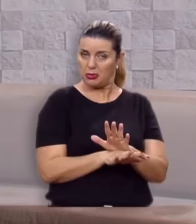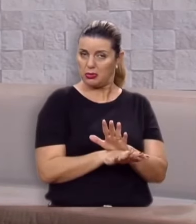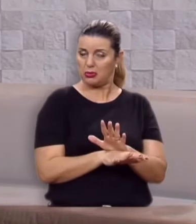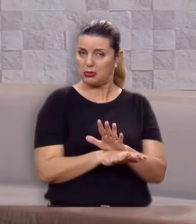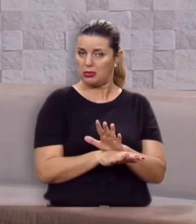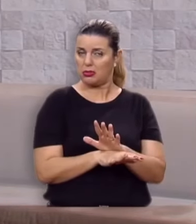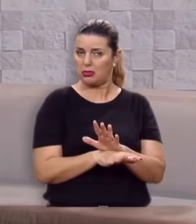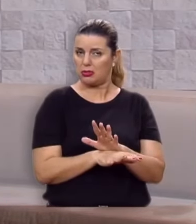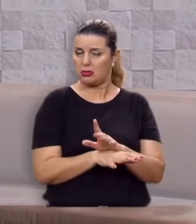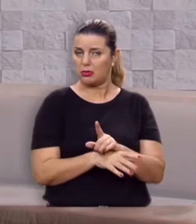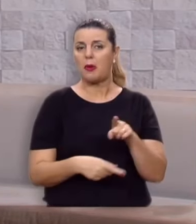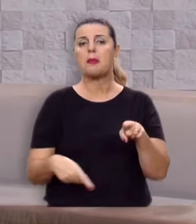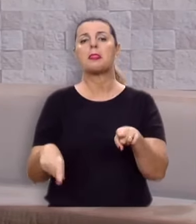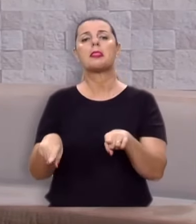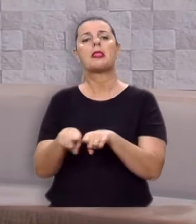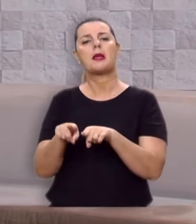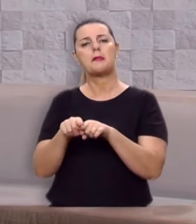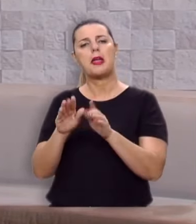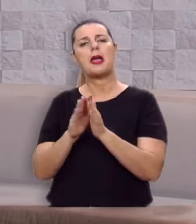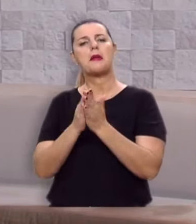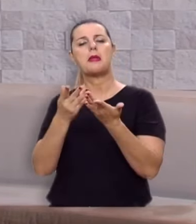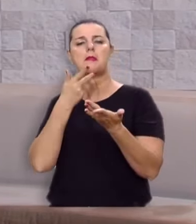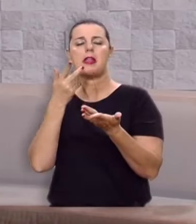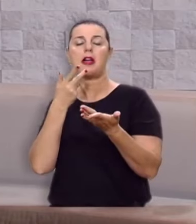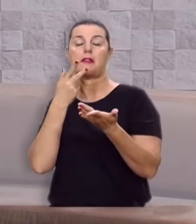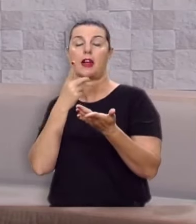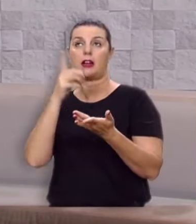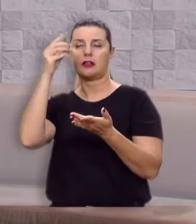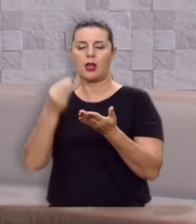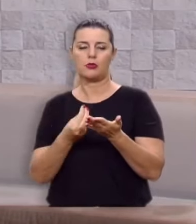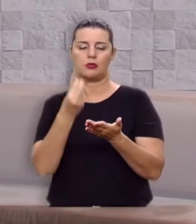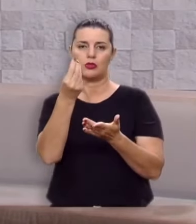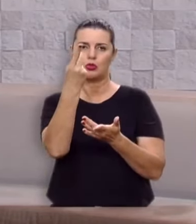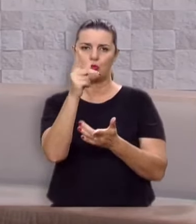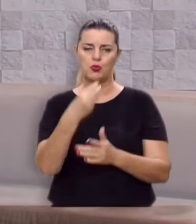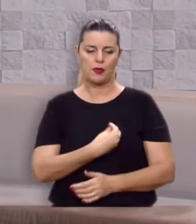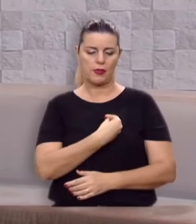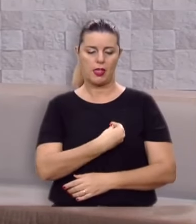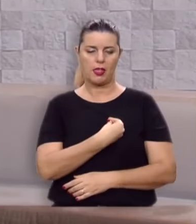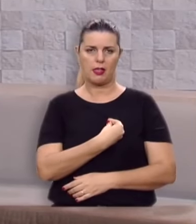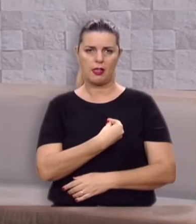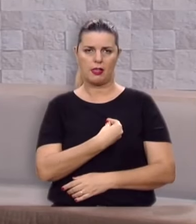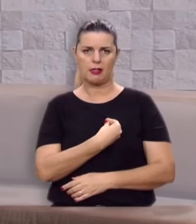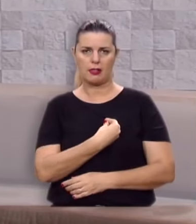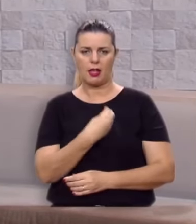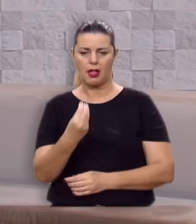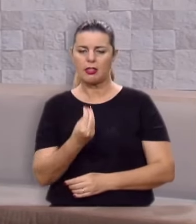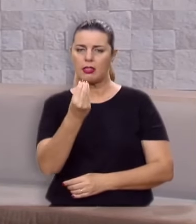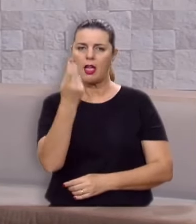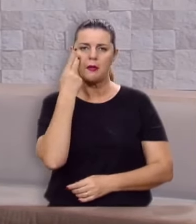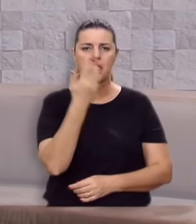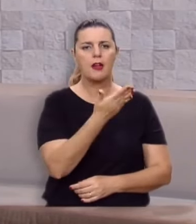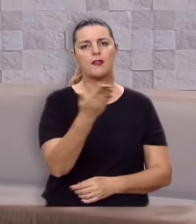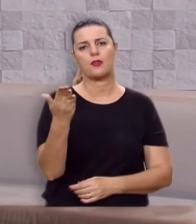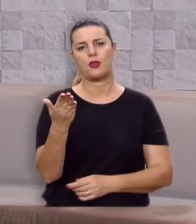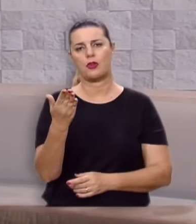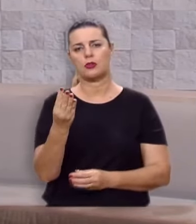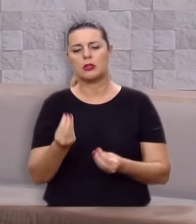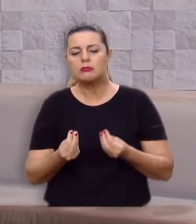quitada. A Bíblia nos diz que Deus coloca na sua conta, Deus atribui a você,